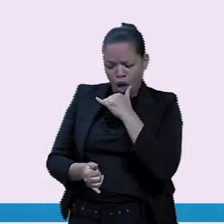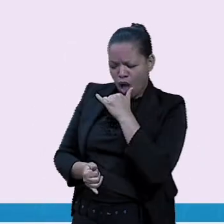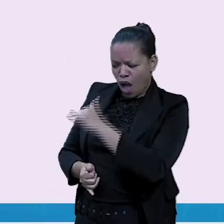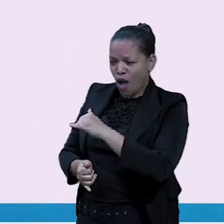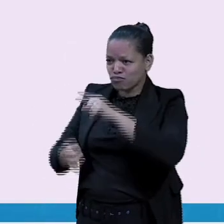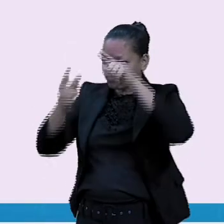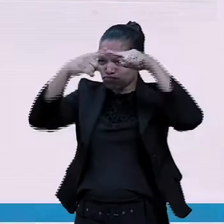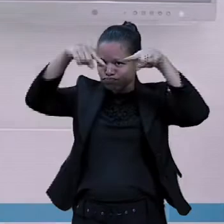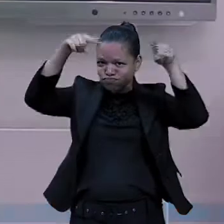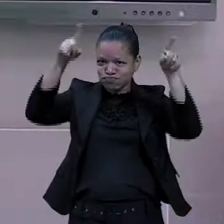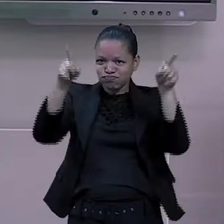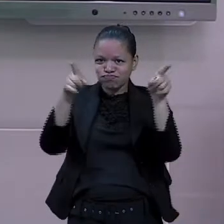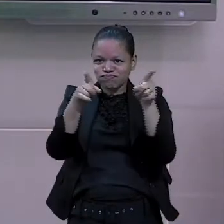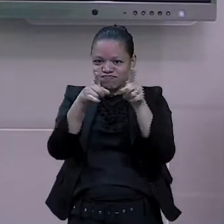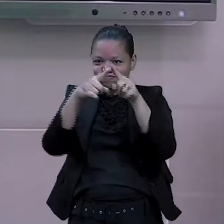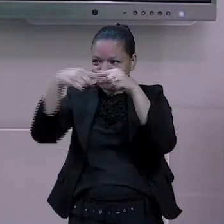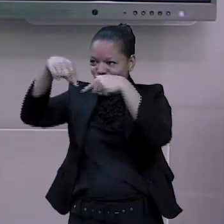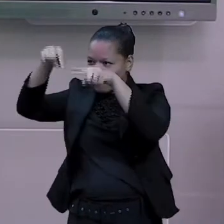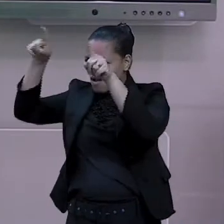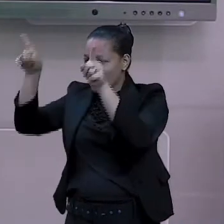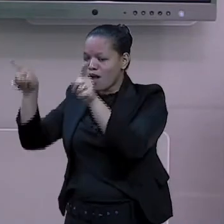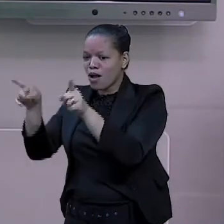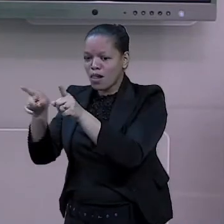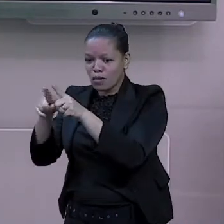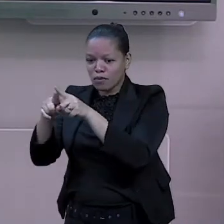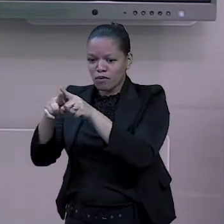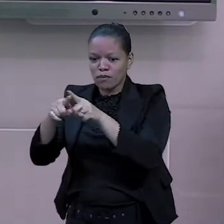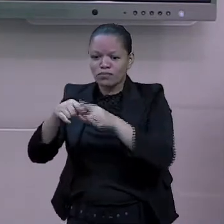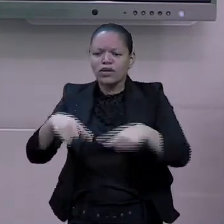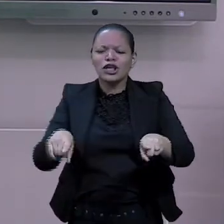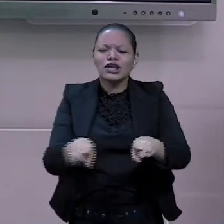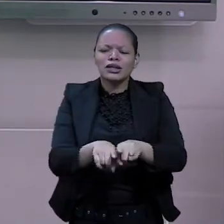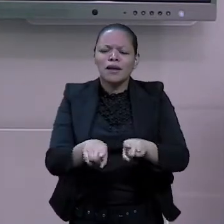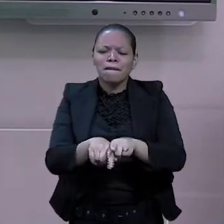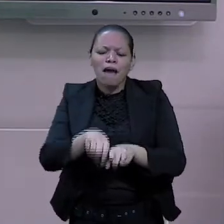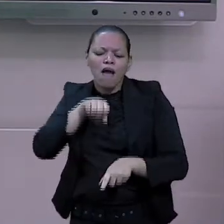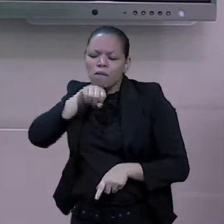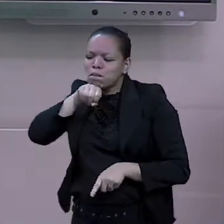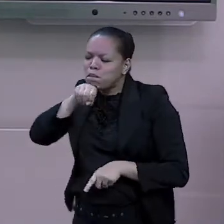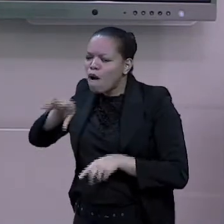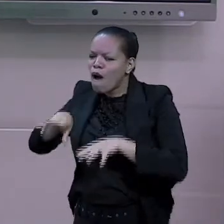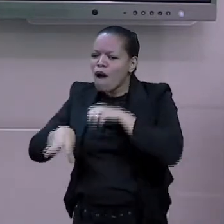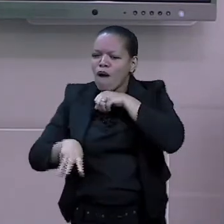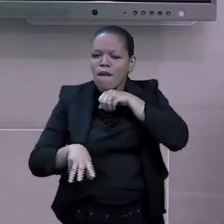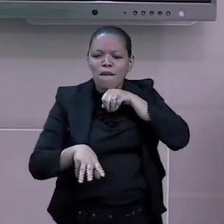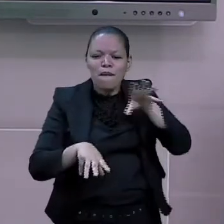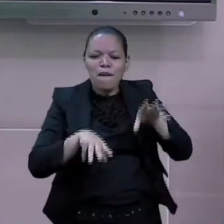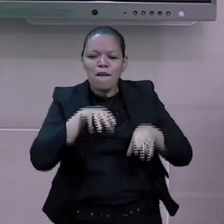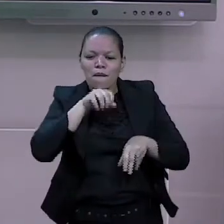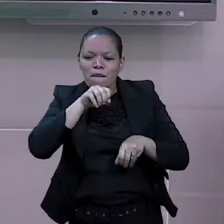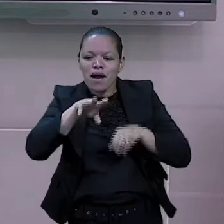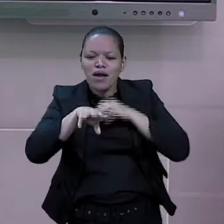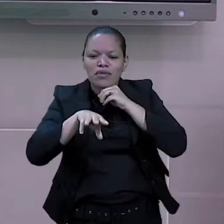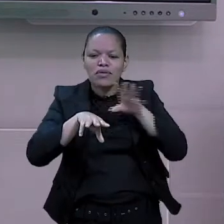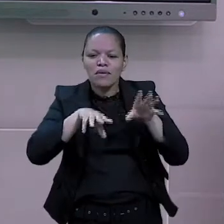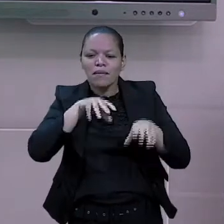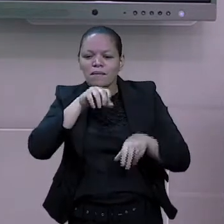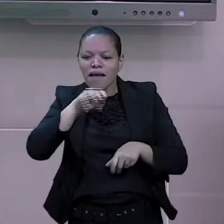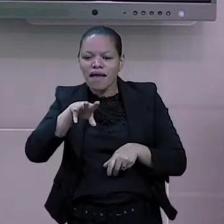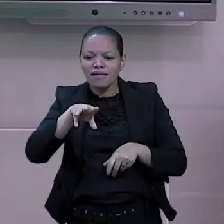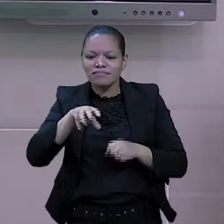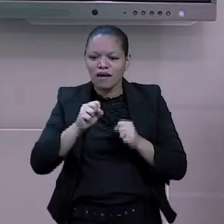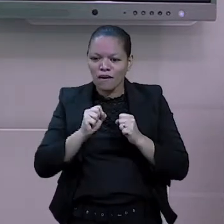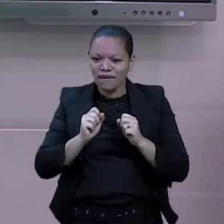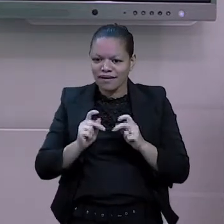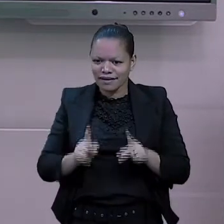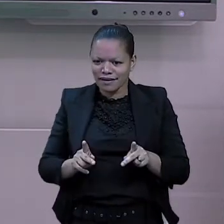onomatopeias. Volta para mim aqui. Gente, vamos explorar o que esse texto aqui está nos contando